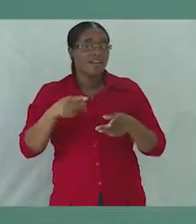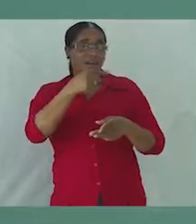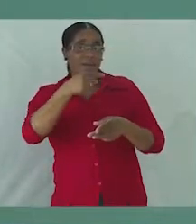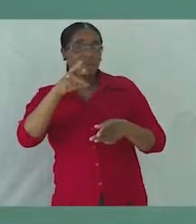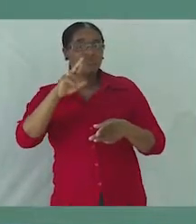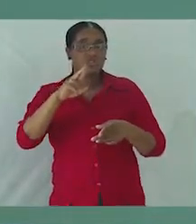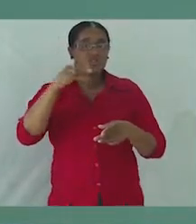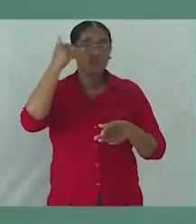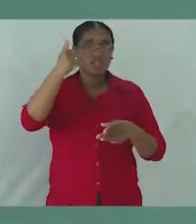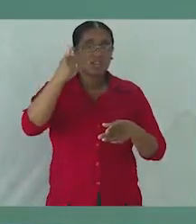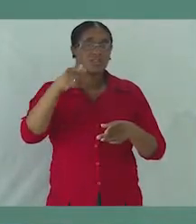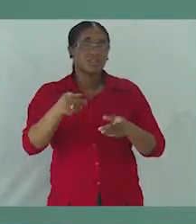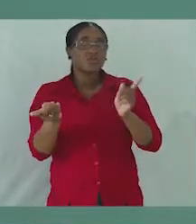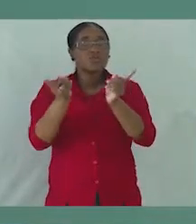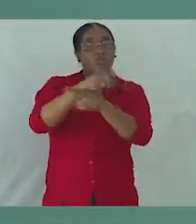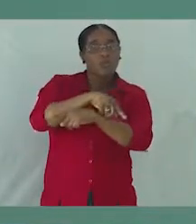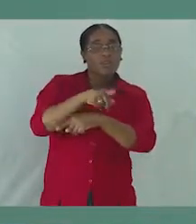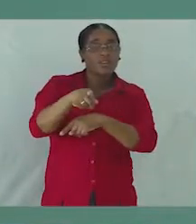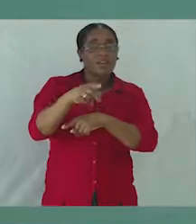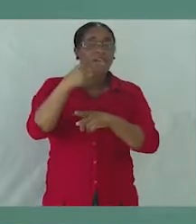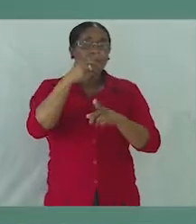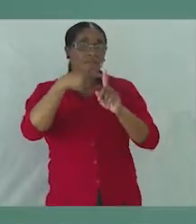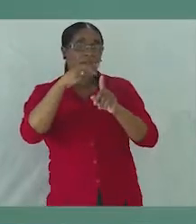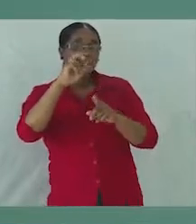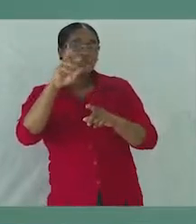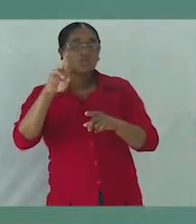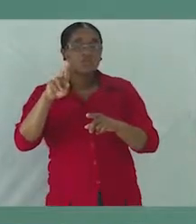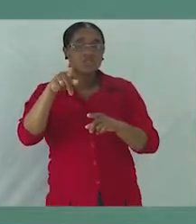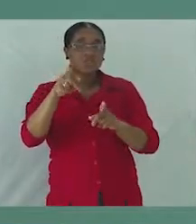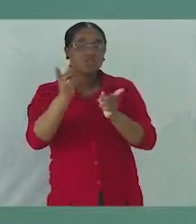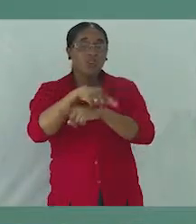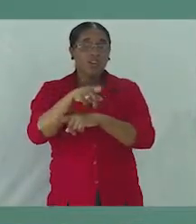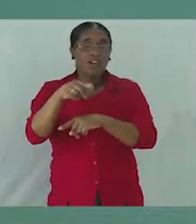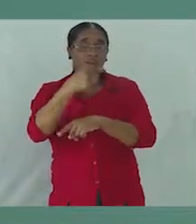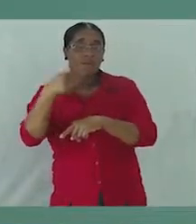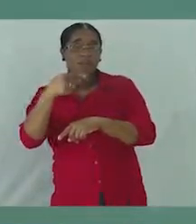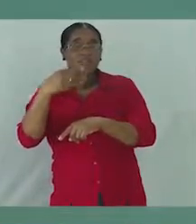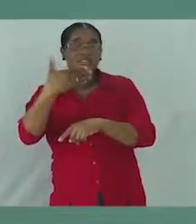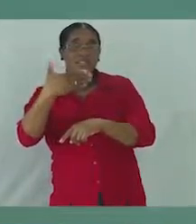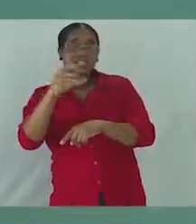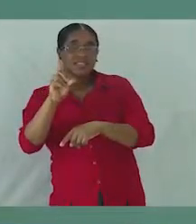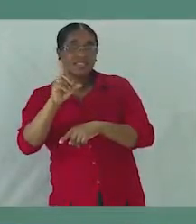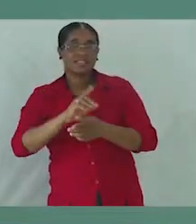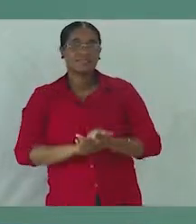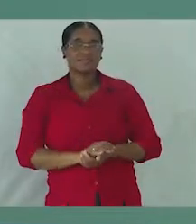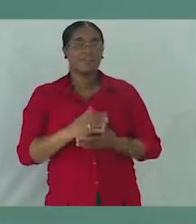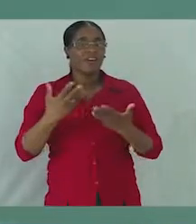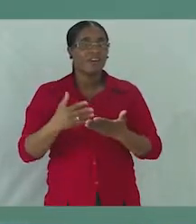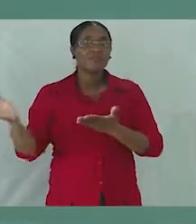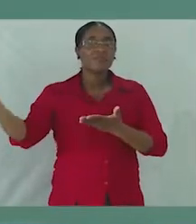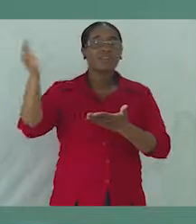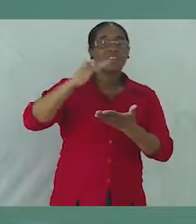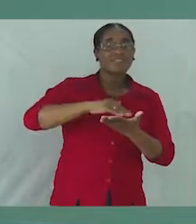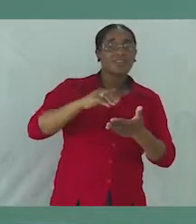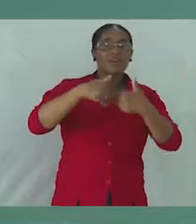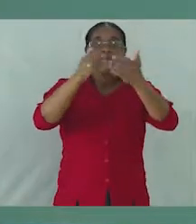ao quadrado. Isso muda mais 8x. Isso muda menos 16. Vamos trazer tudo